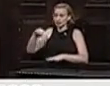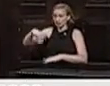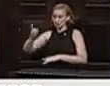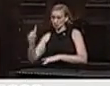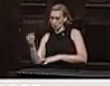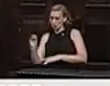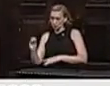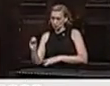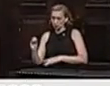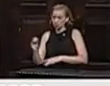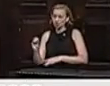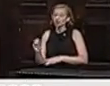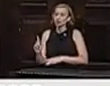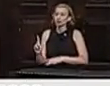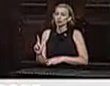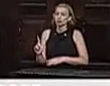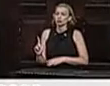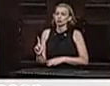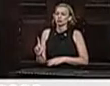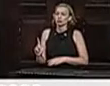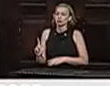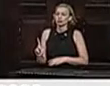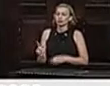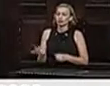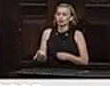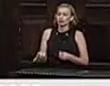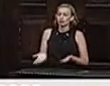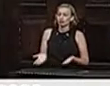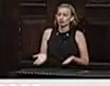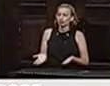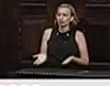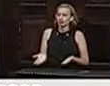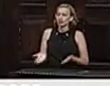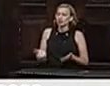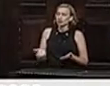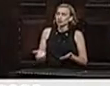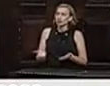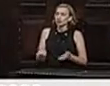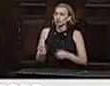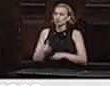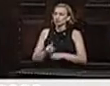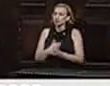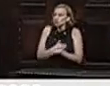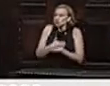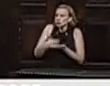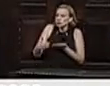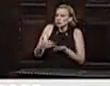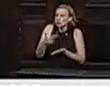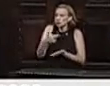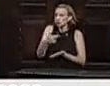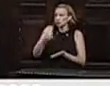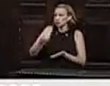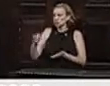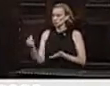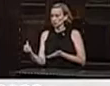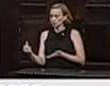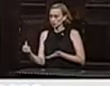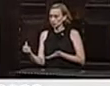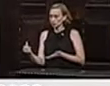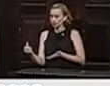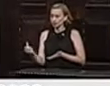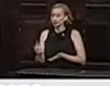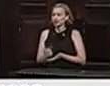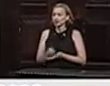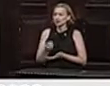barril de petróleo, porque isso vem num crescente desde 2007. Foram diversos empréstimos aqui, sem